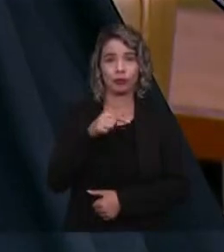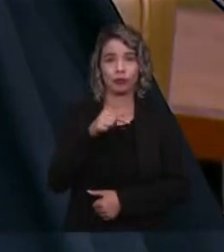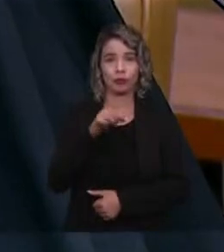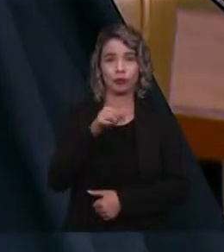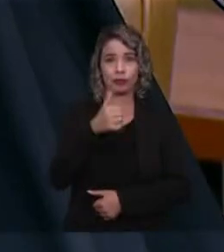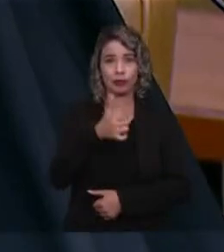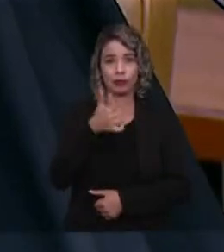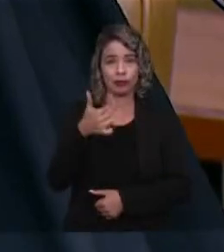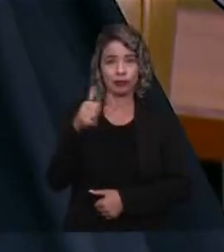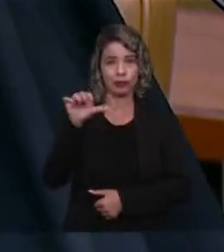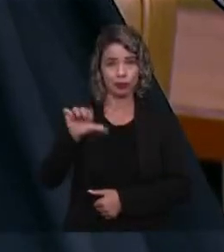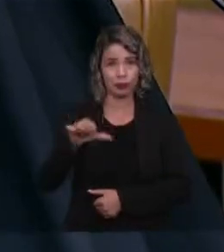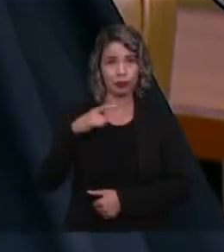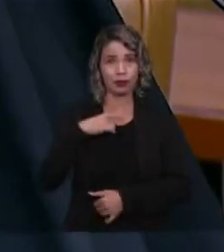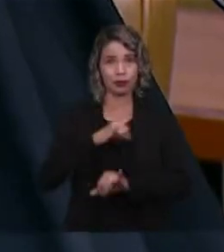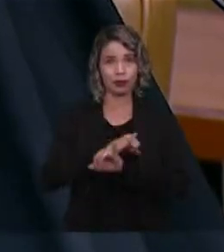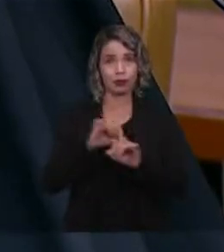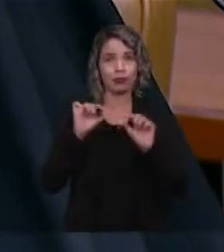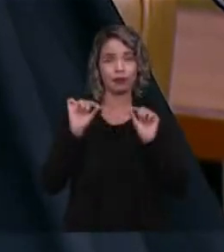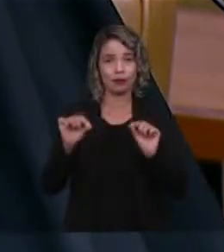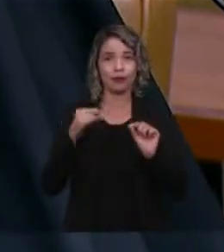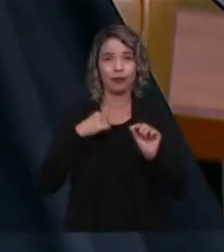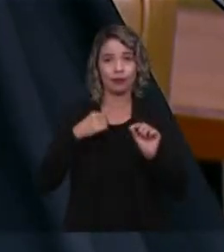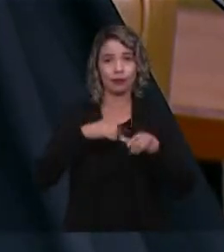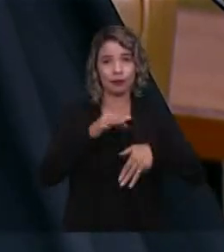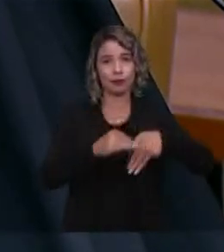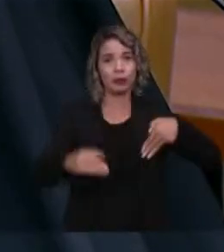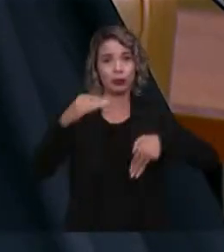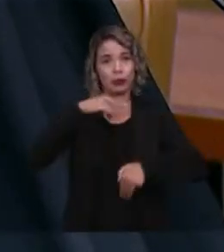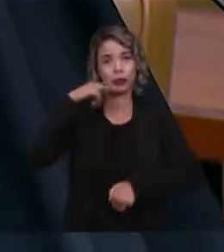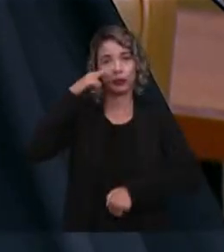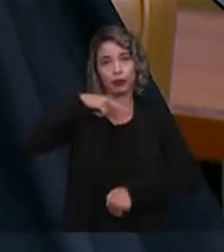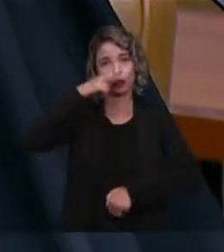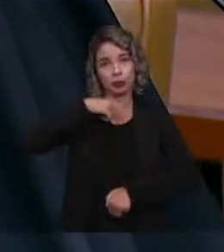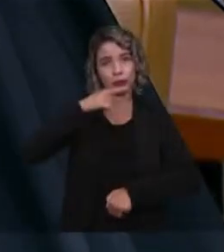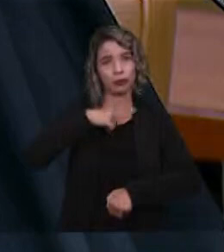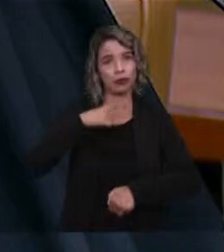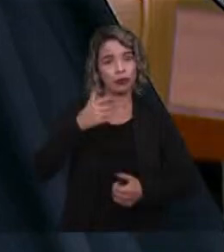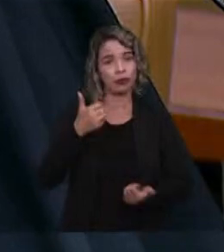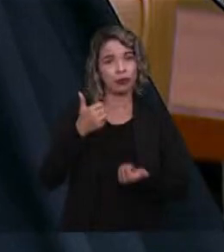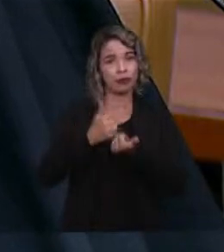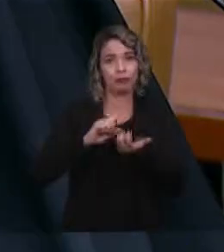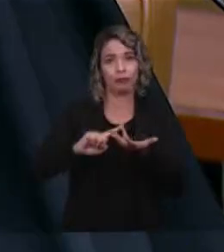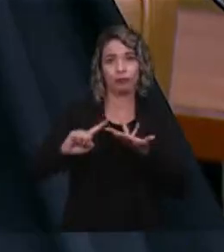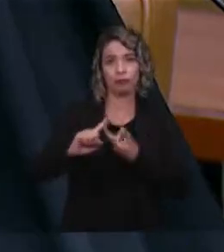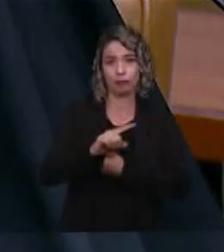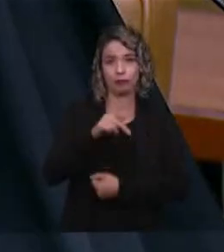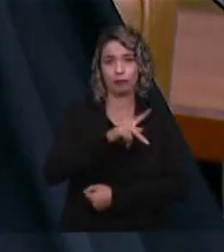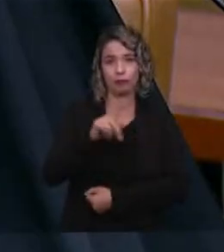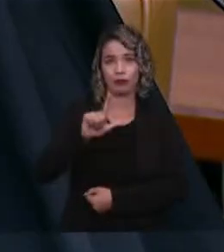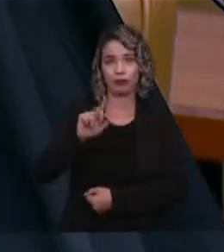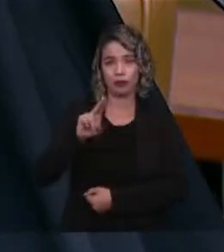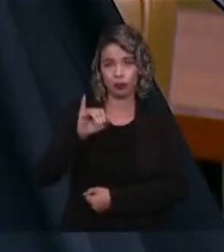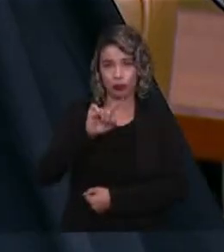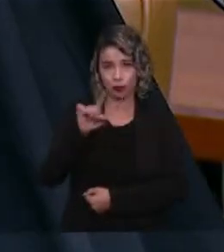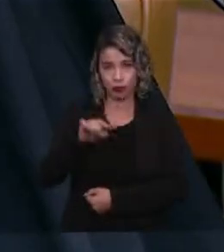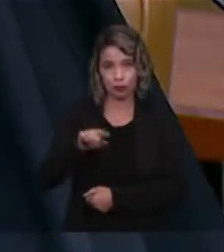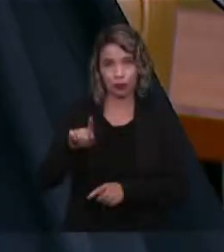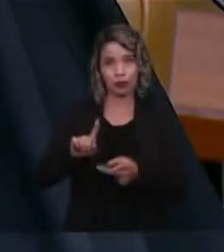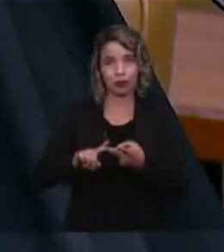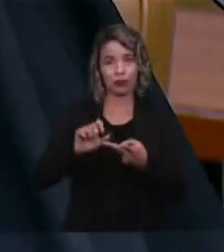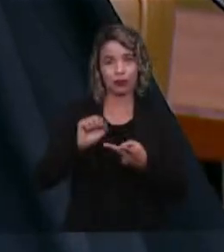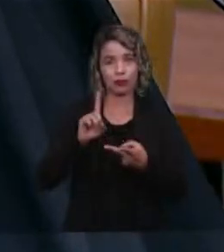1019-DF, conexa a presente, aponta o ministro Gilmar Mendes, com apoio em estudo desenvolvido pelos professores Luiz Greco e Adriano Teixeira,